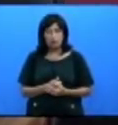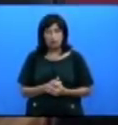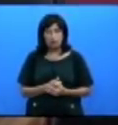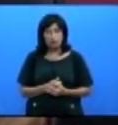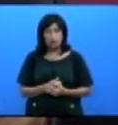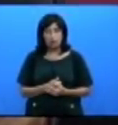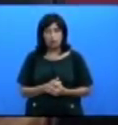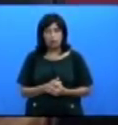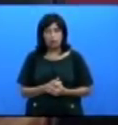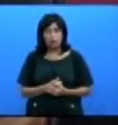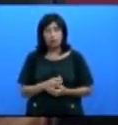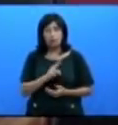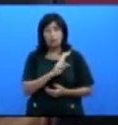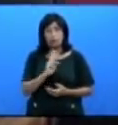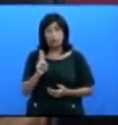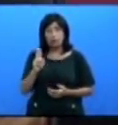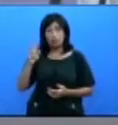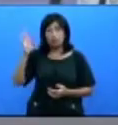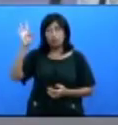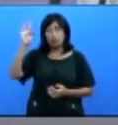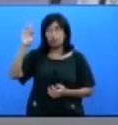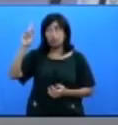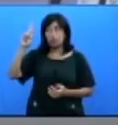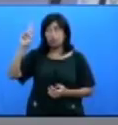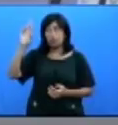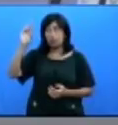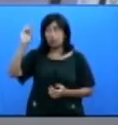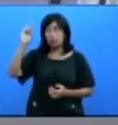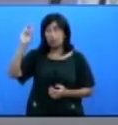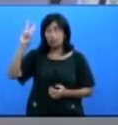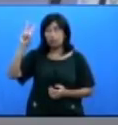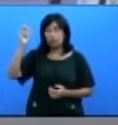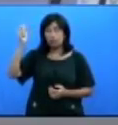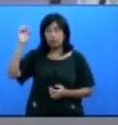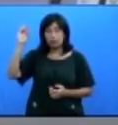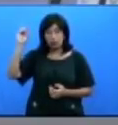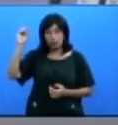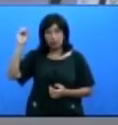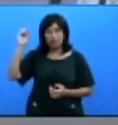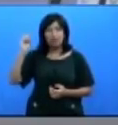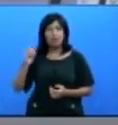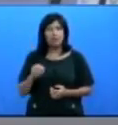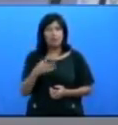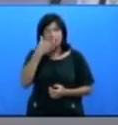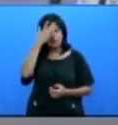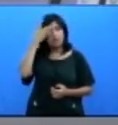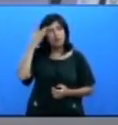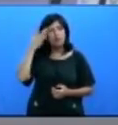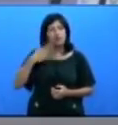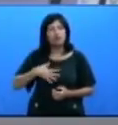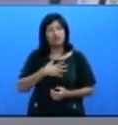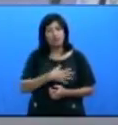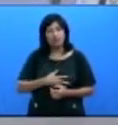O Trovão é muito querido no meio da área que atua,